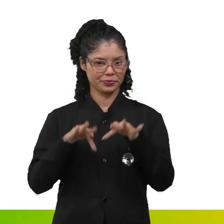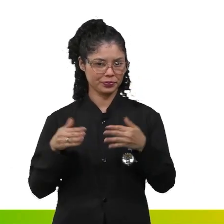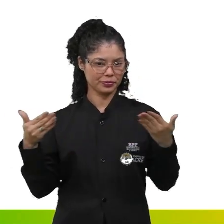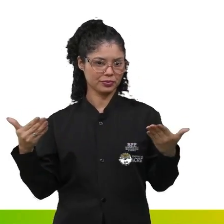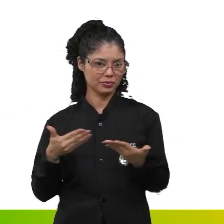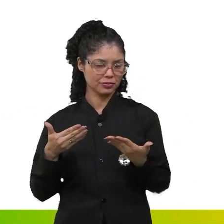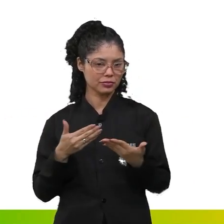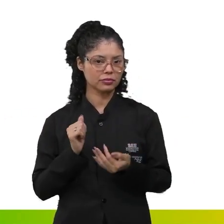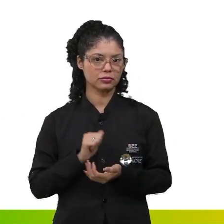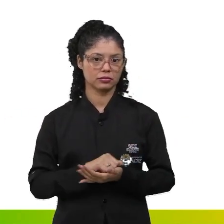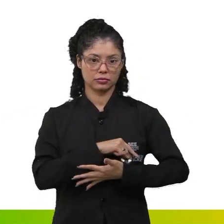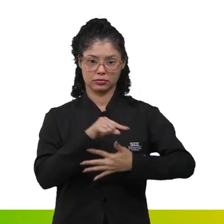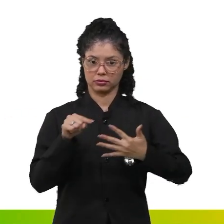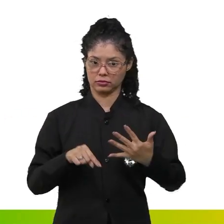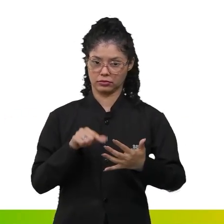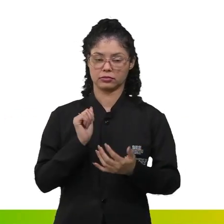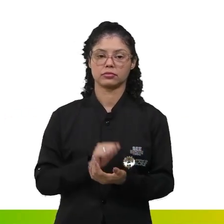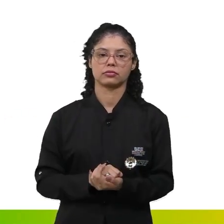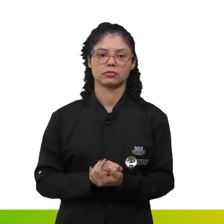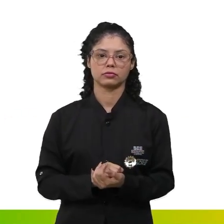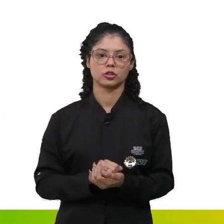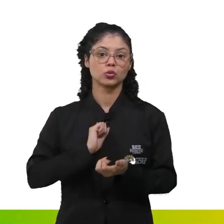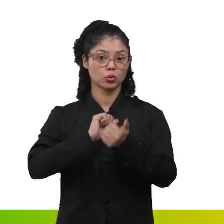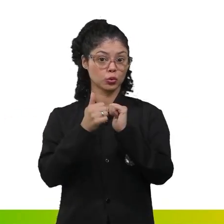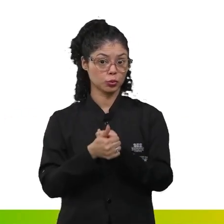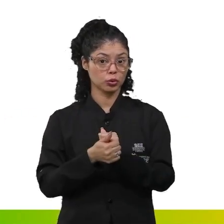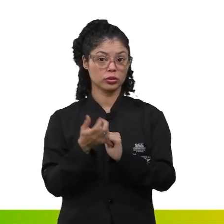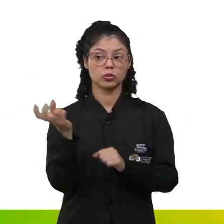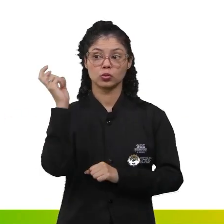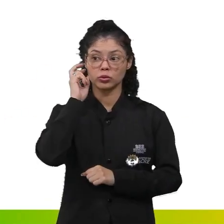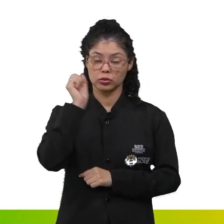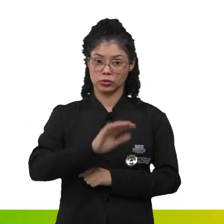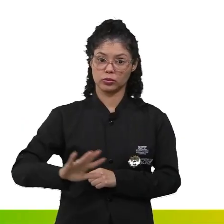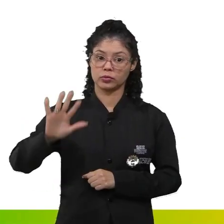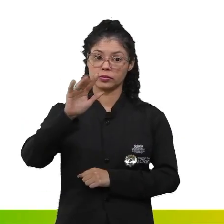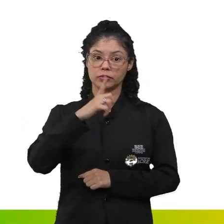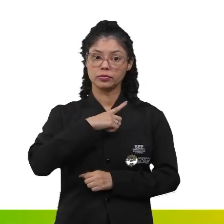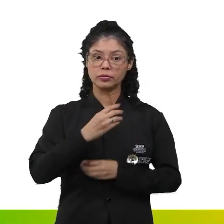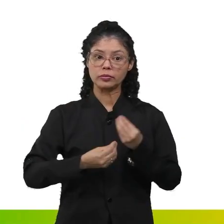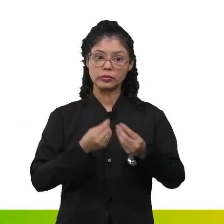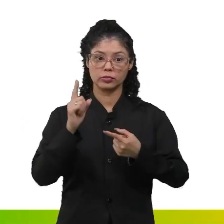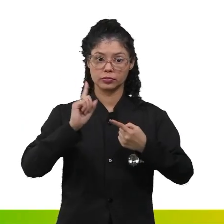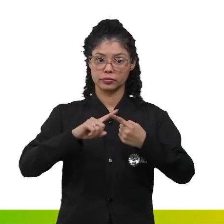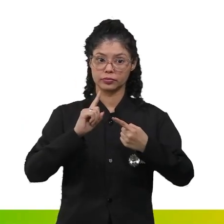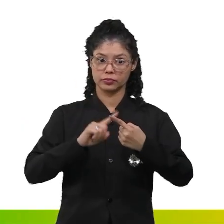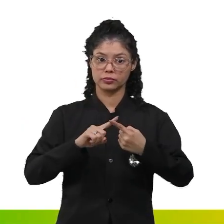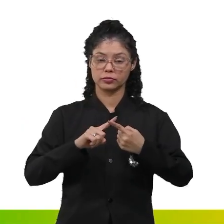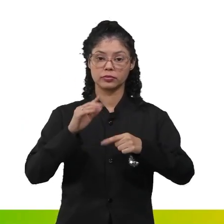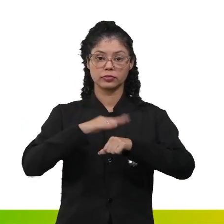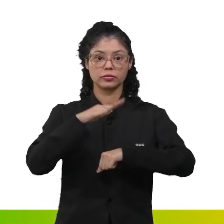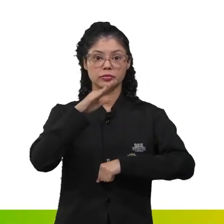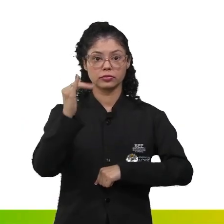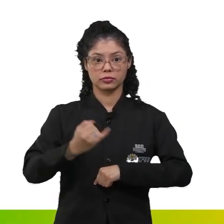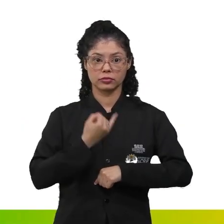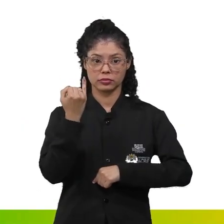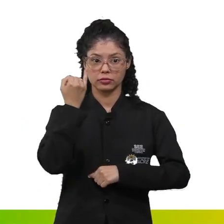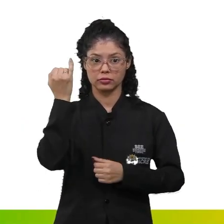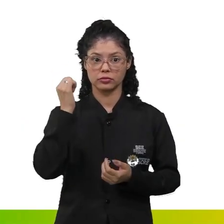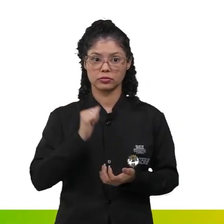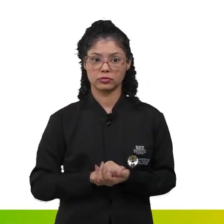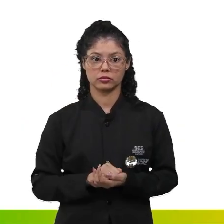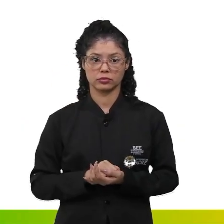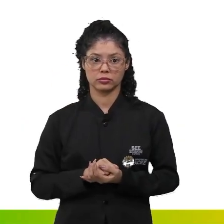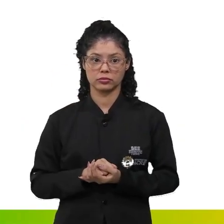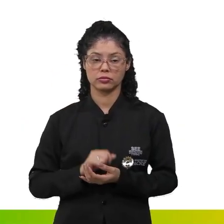acerca dos eventos esportivos. O esporte e cultura global, temos aqui como tópico 1, o mais importante do